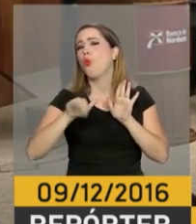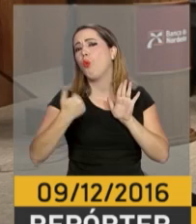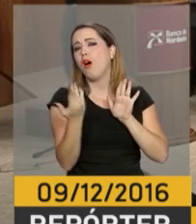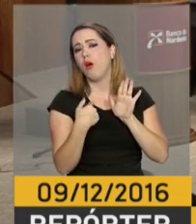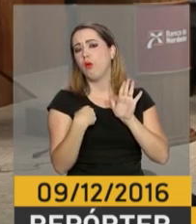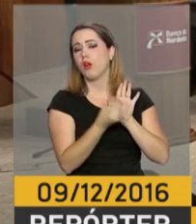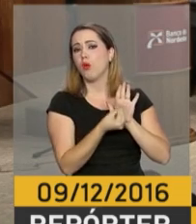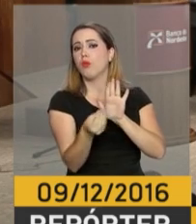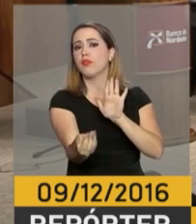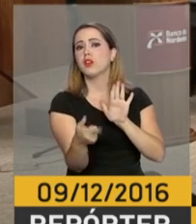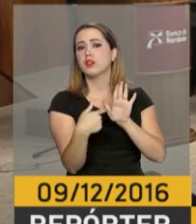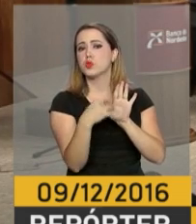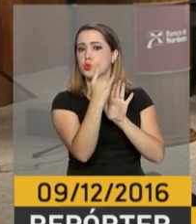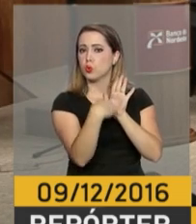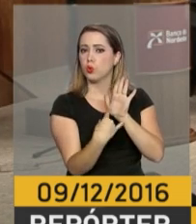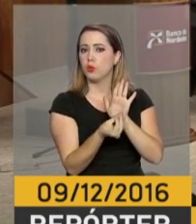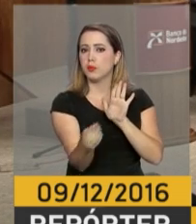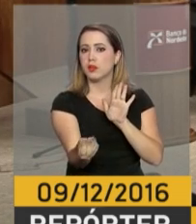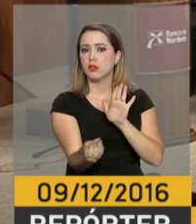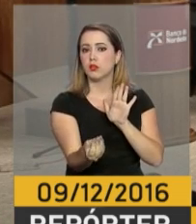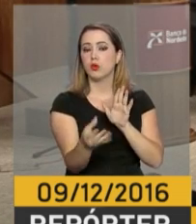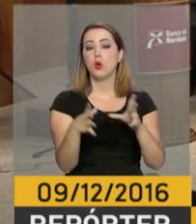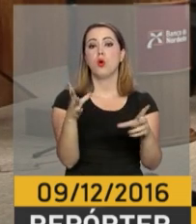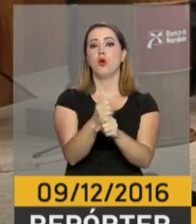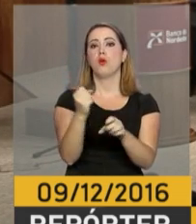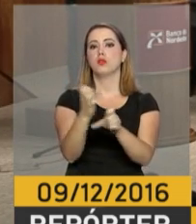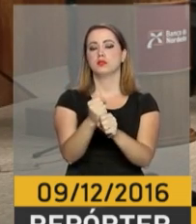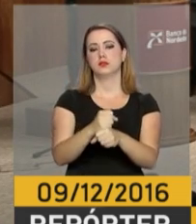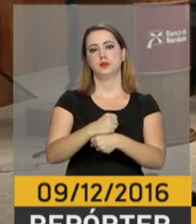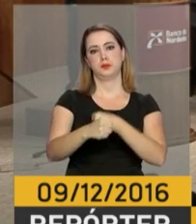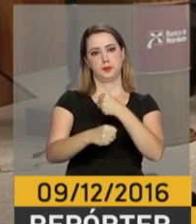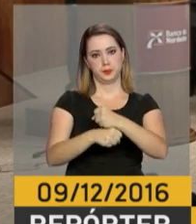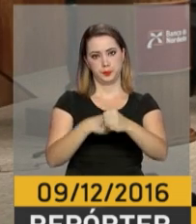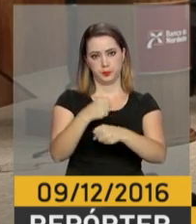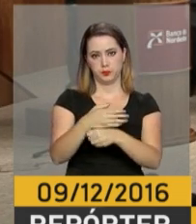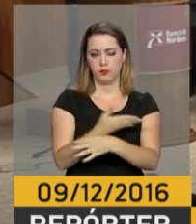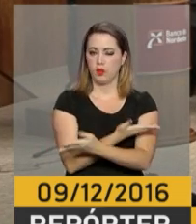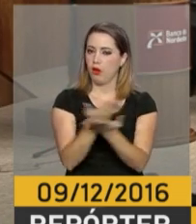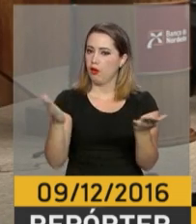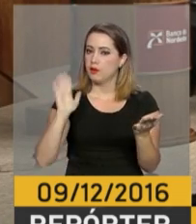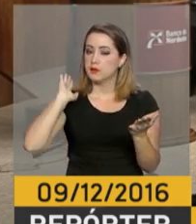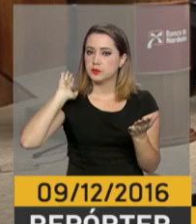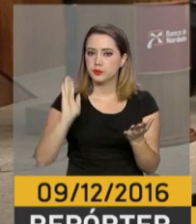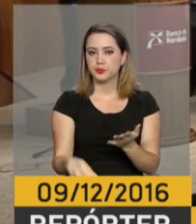que eu ofereço é o orçamento do ano que vem. Os senhores e as senhoras sabem,